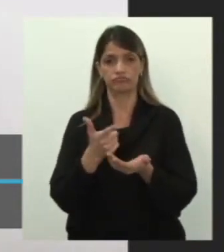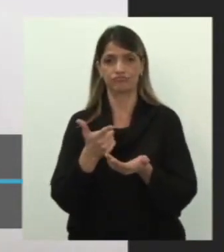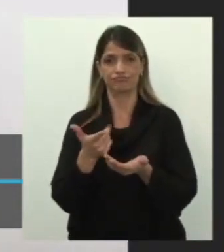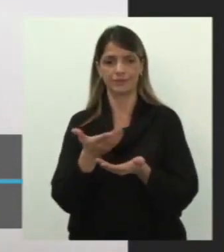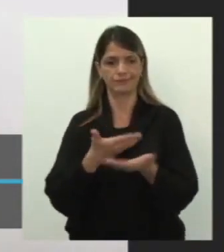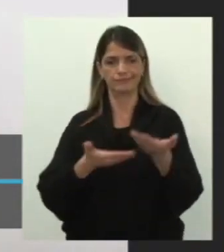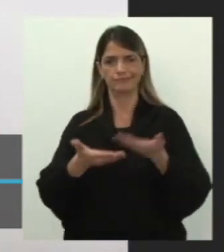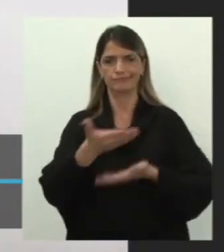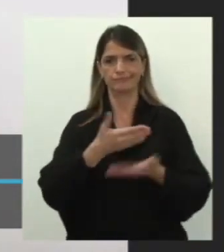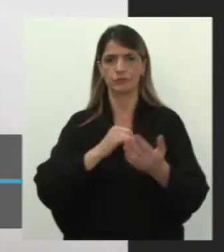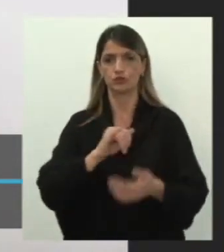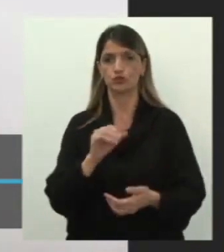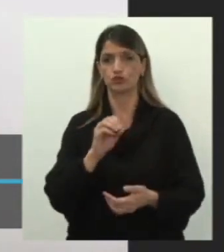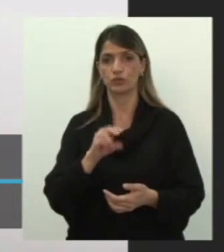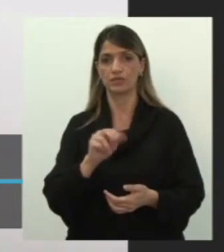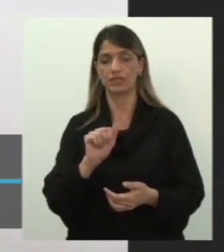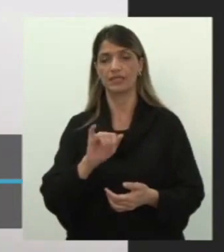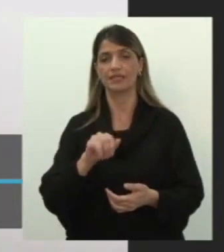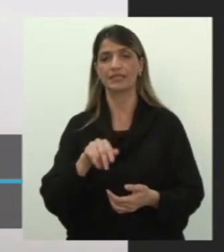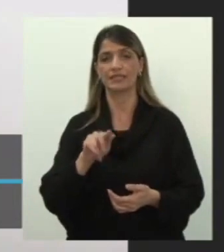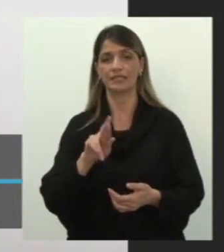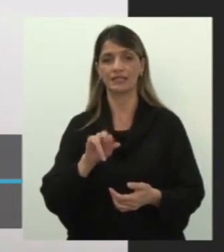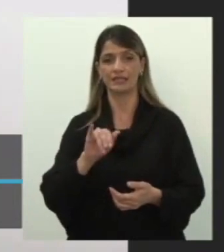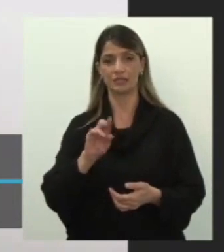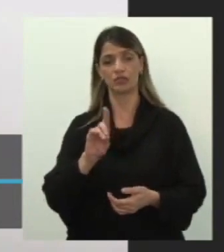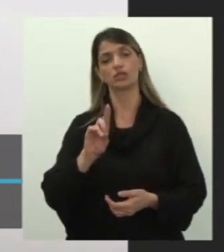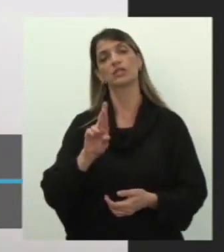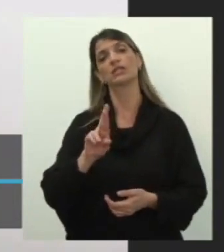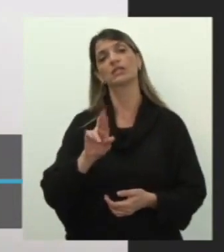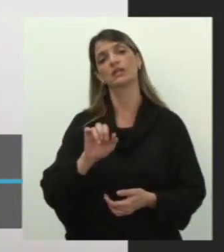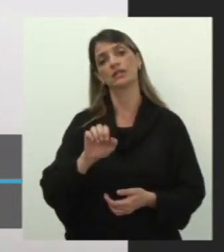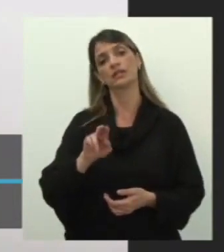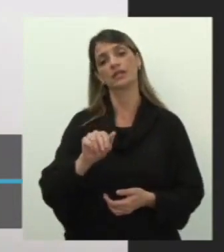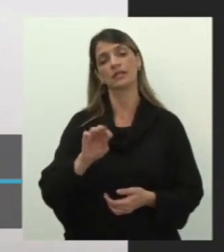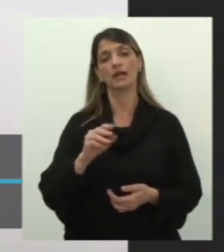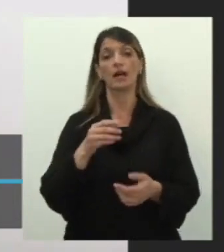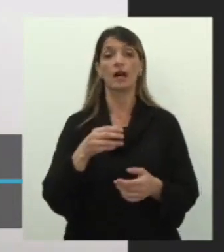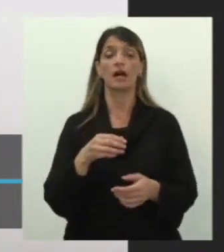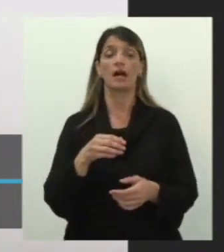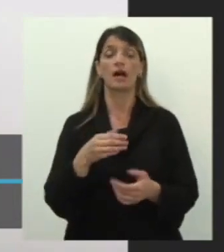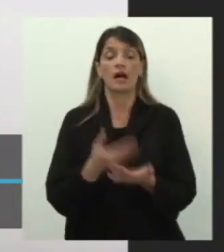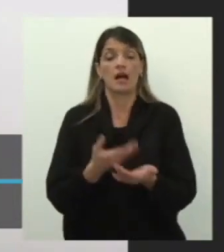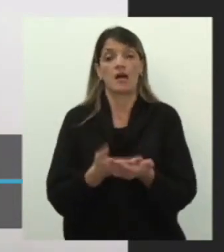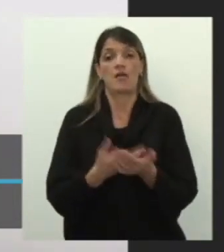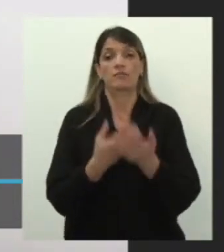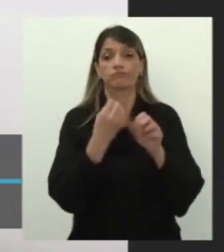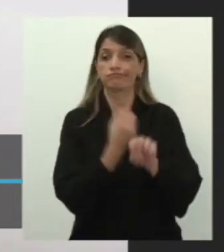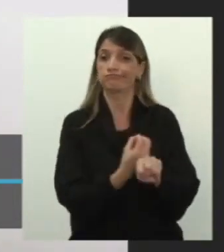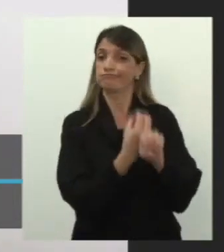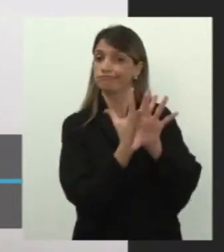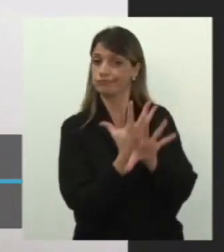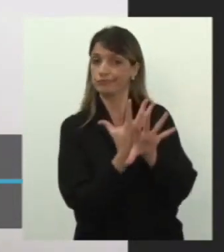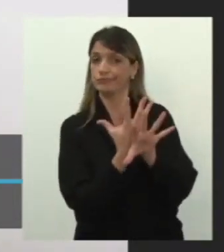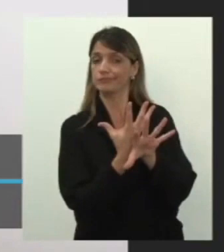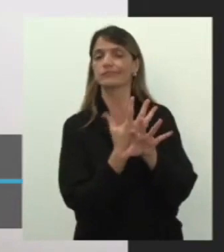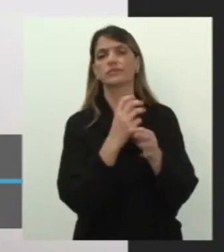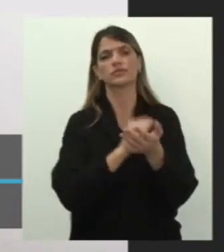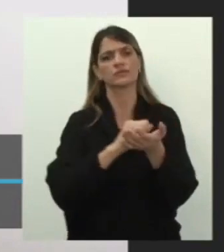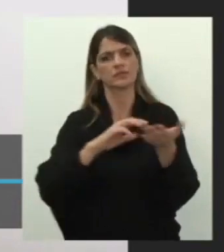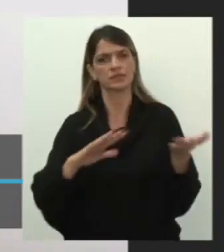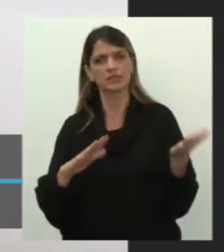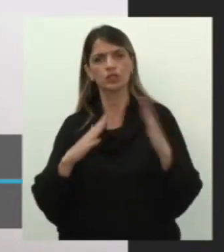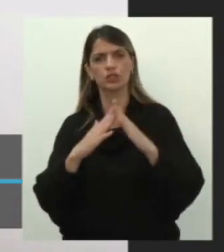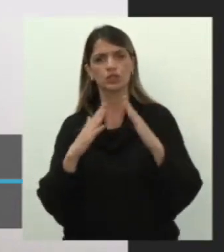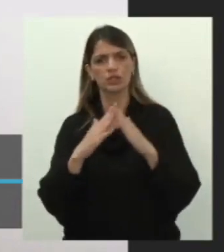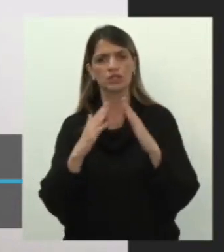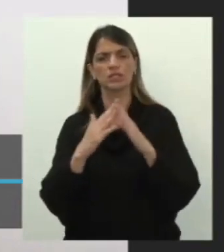interação, Joana, Ingrid e Renata falaram das aulas gravadas, das lições de casa,